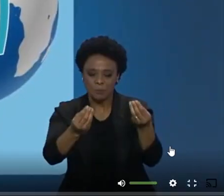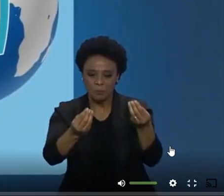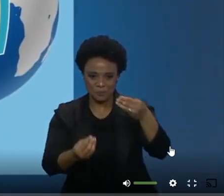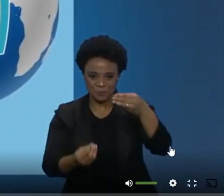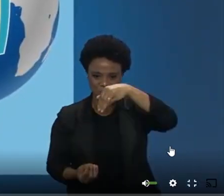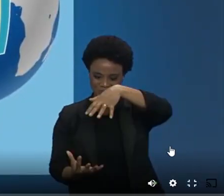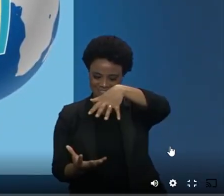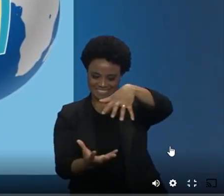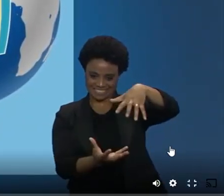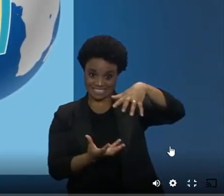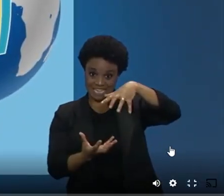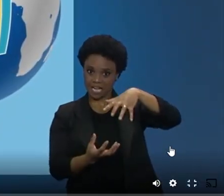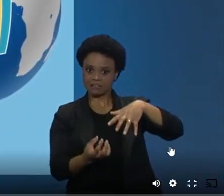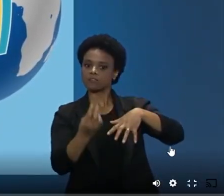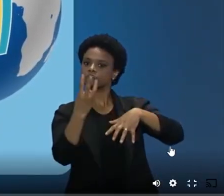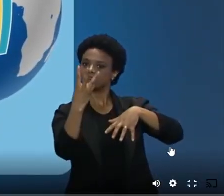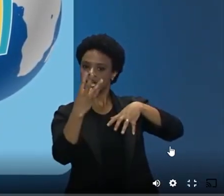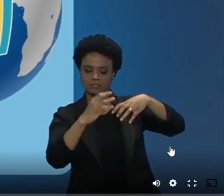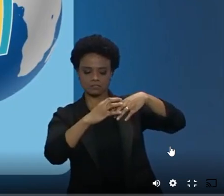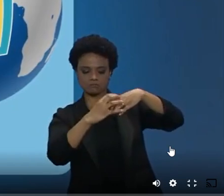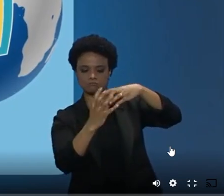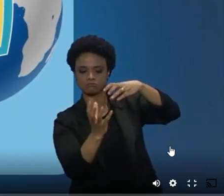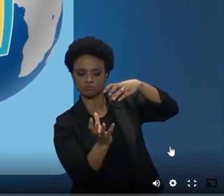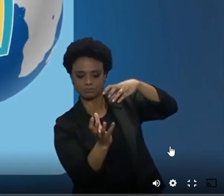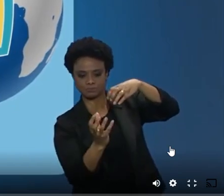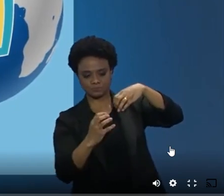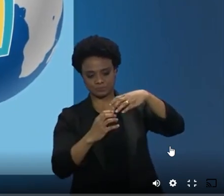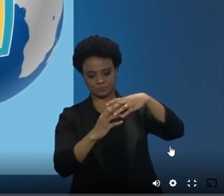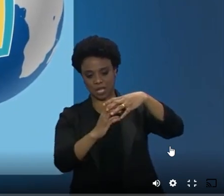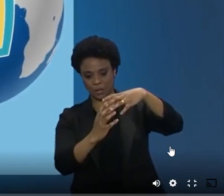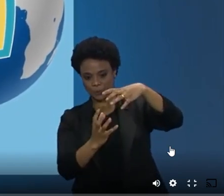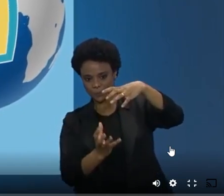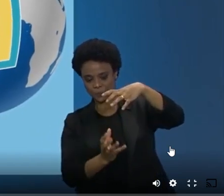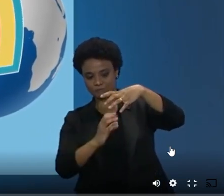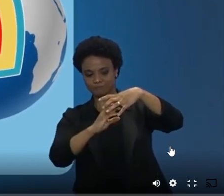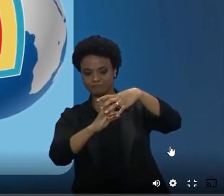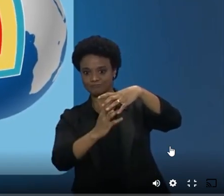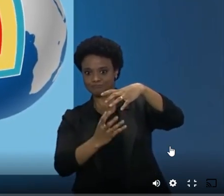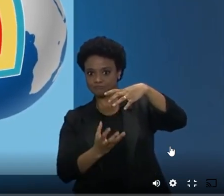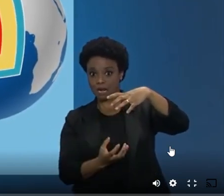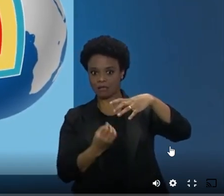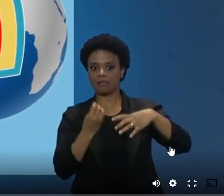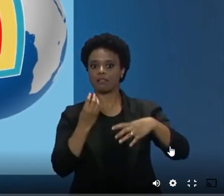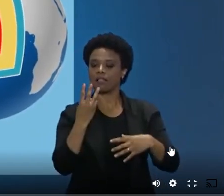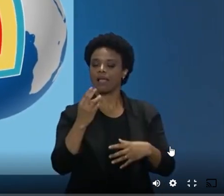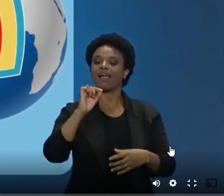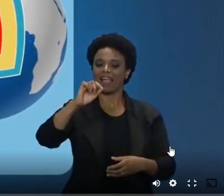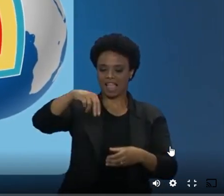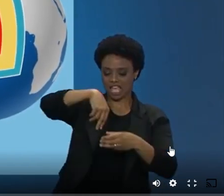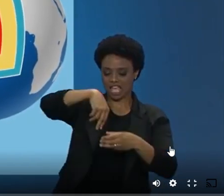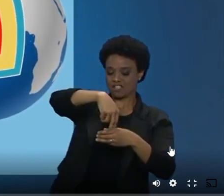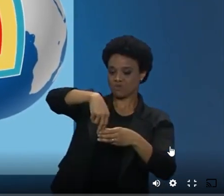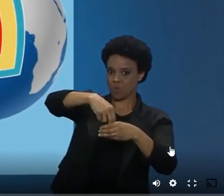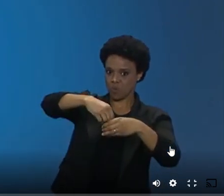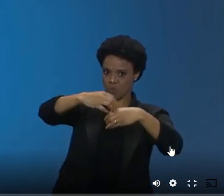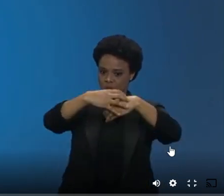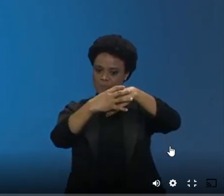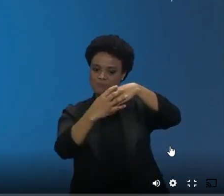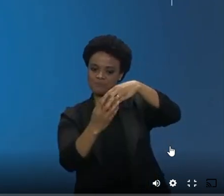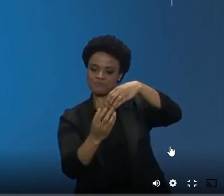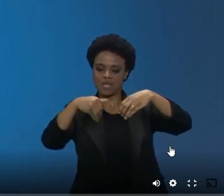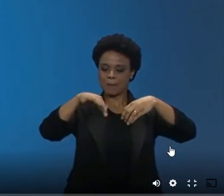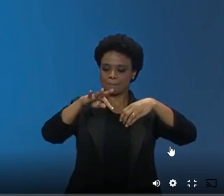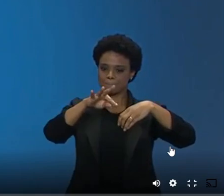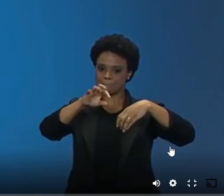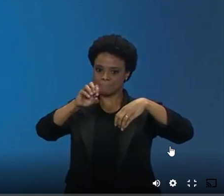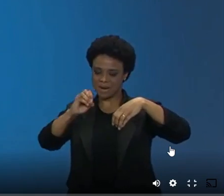a Terra em 3 camadas que foram identificadas por meio de métodos geofísicos como núcleo, manto e crosta. O núcleo